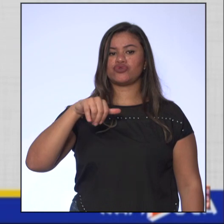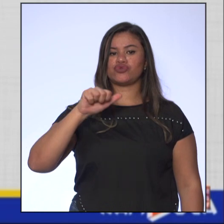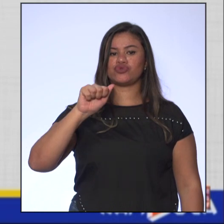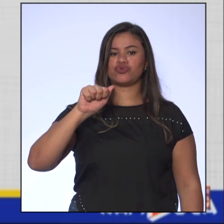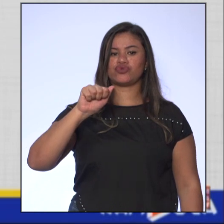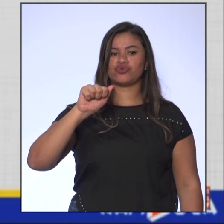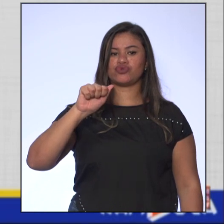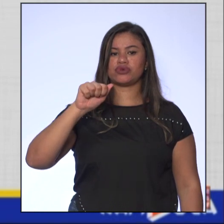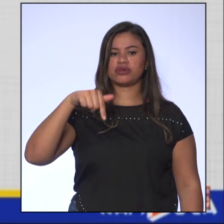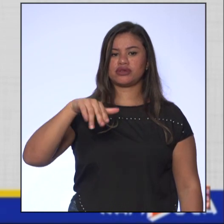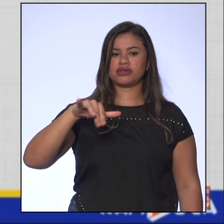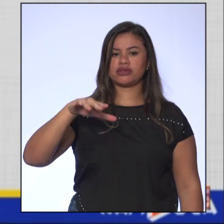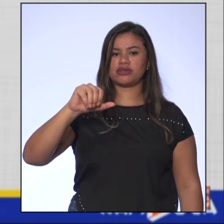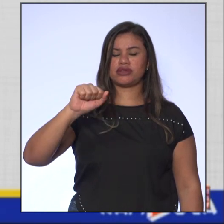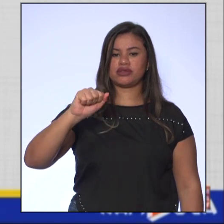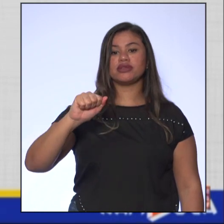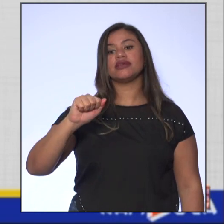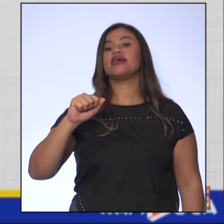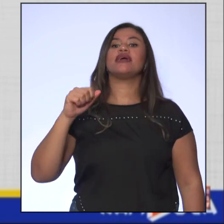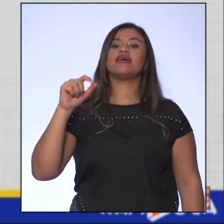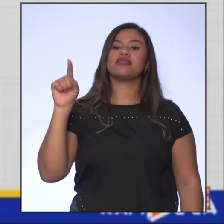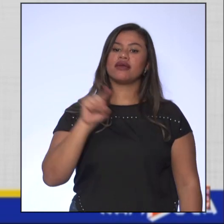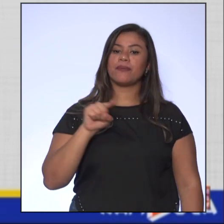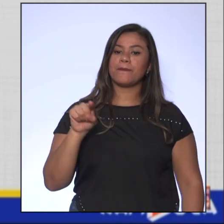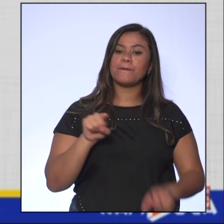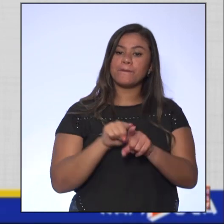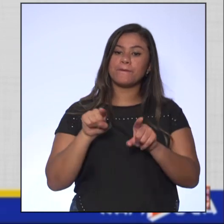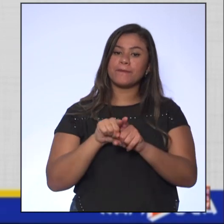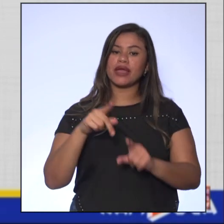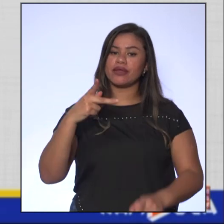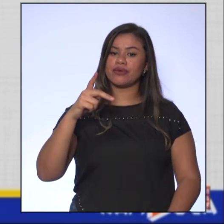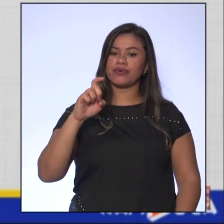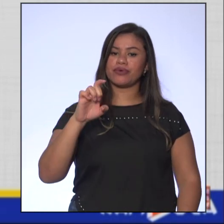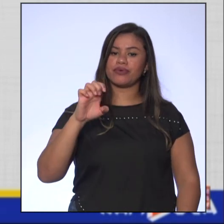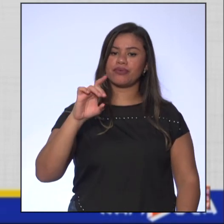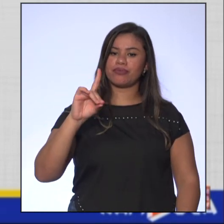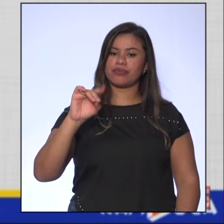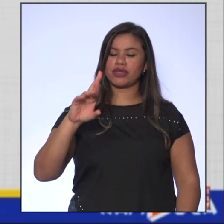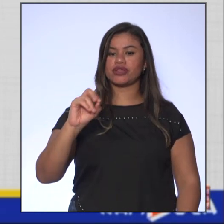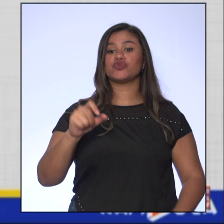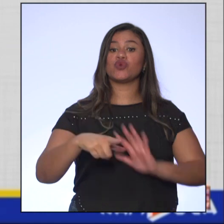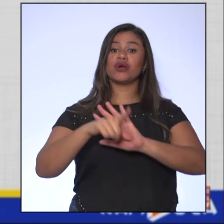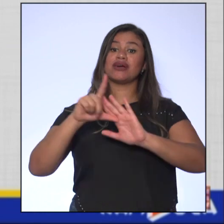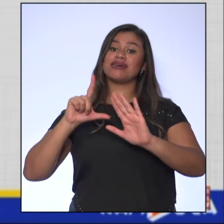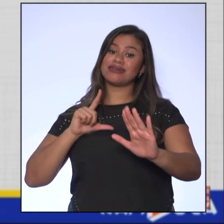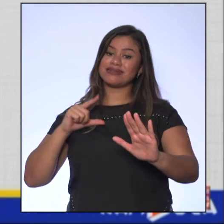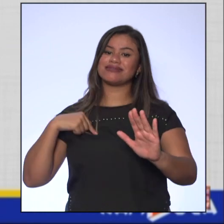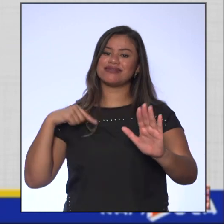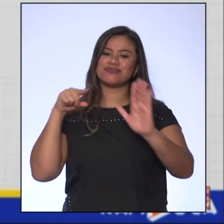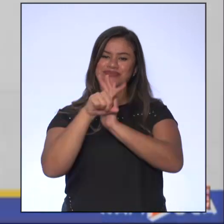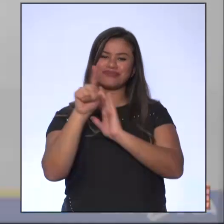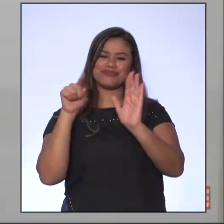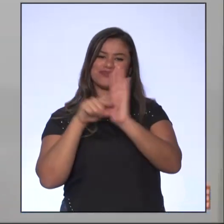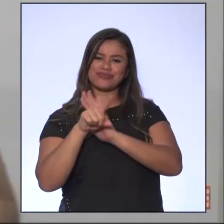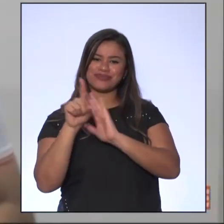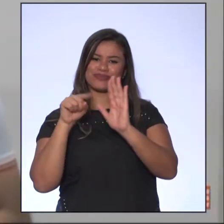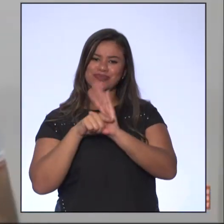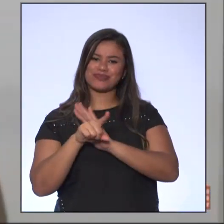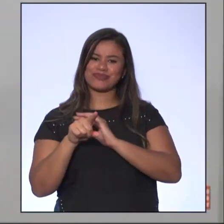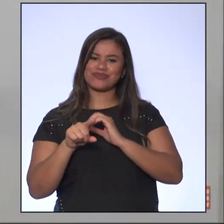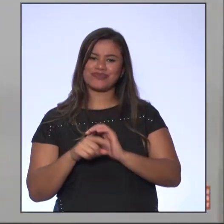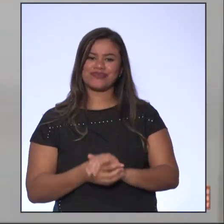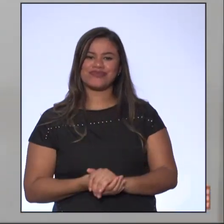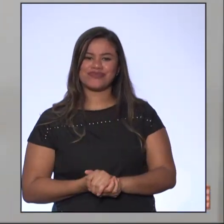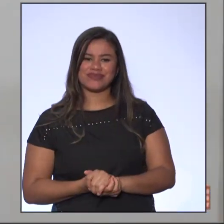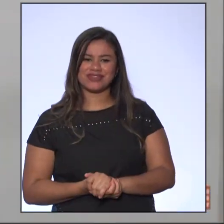seguinte, volta para mim aqui, deixa eu verificar se tem alguma pergunta aqui. Ah, já estão perguntando aqui, como é que